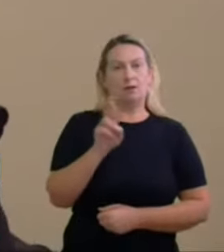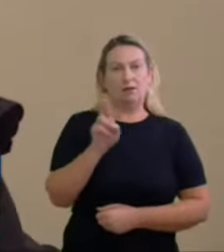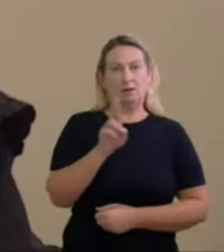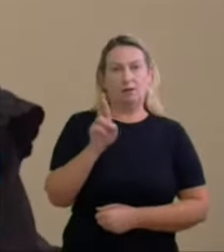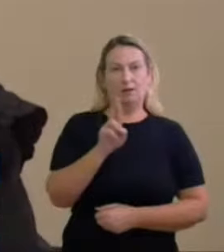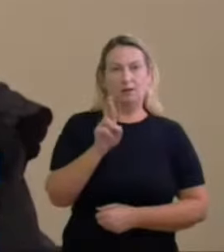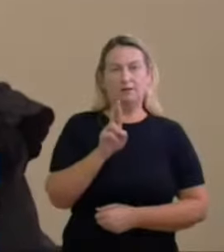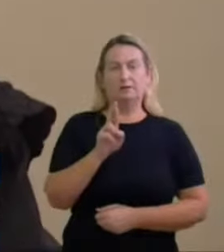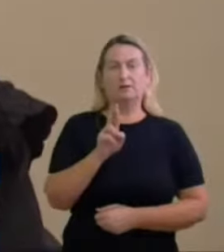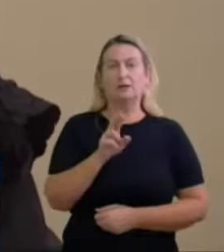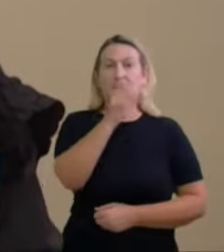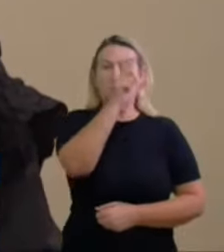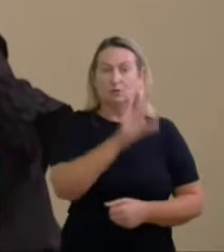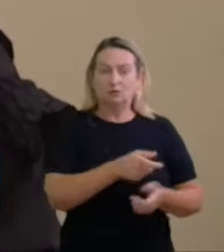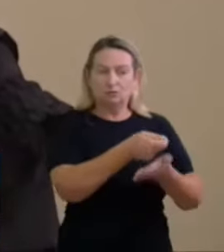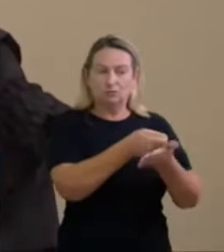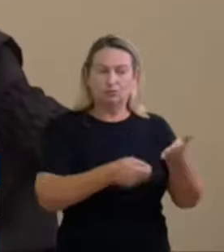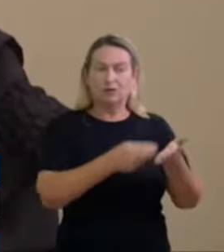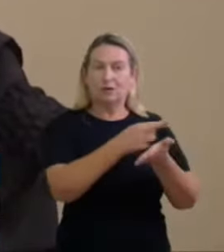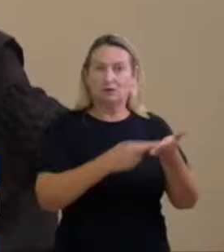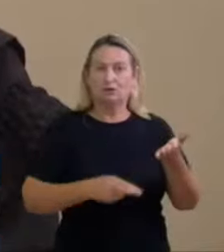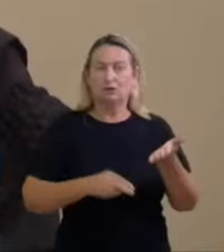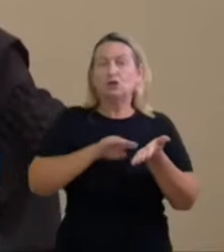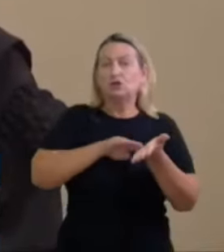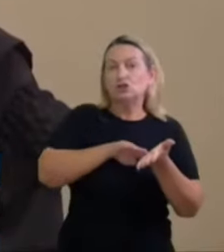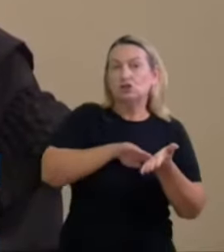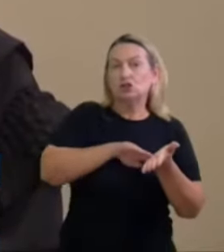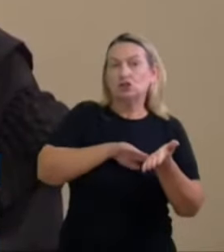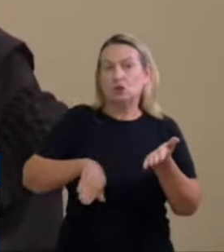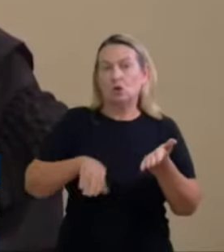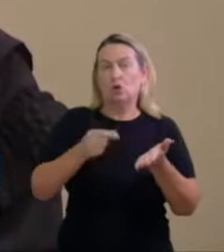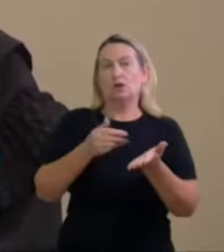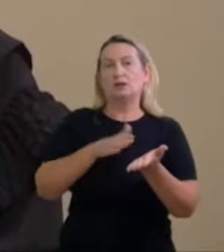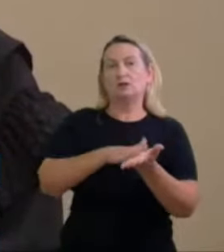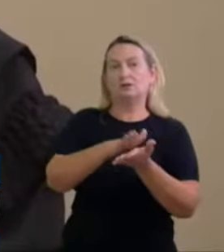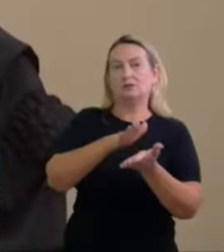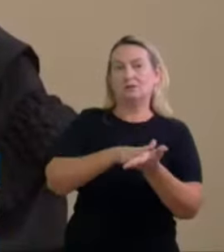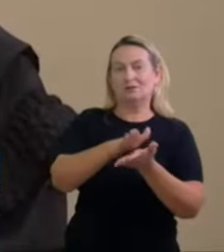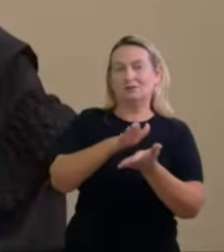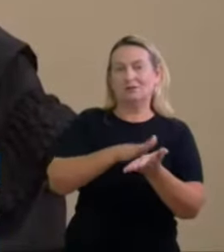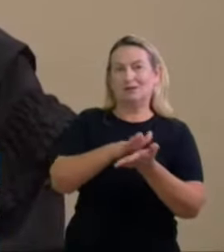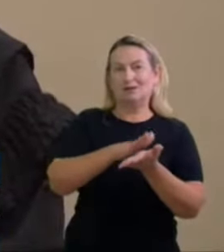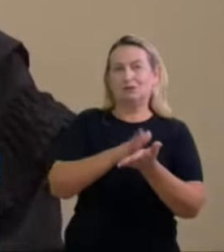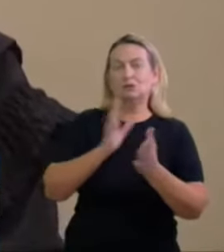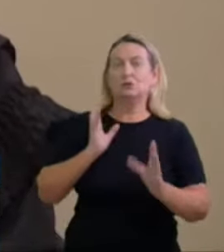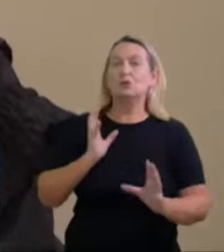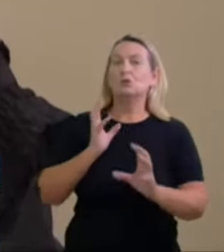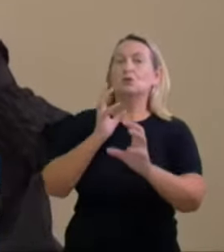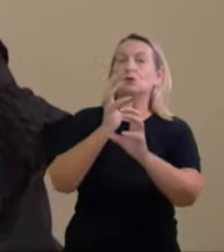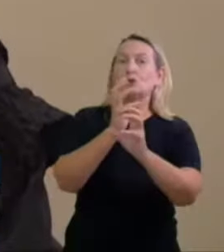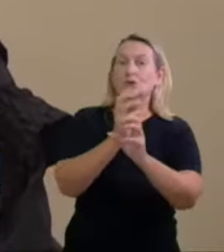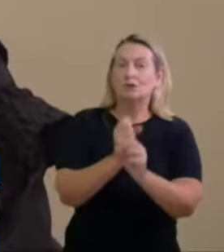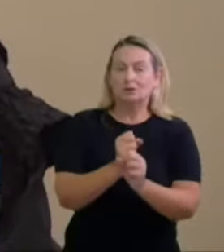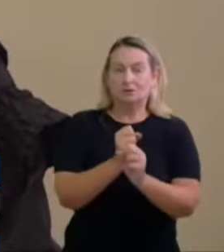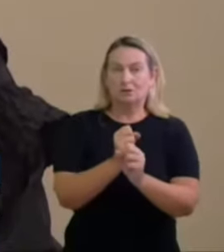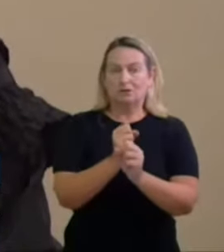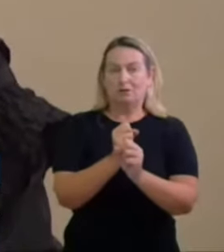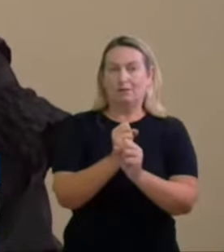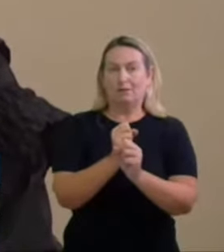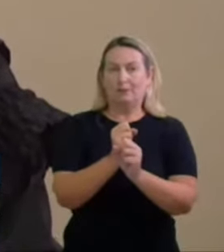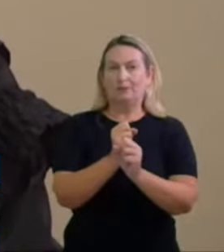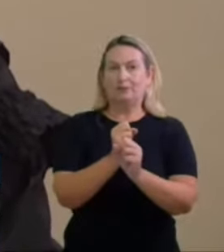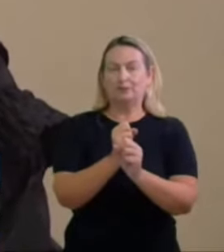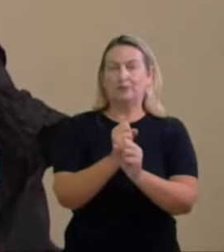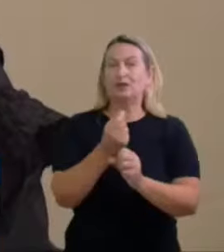relator expressamente excluiu esses gatos gastos do cômputo total da eh dos